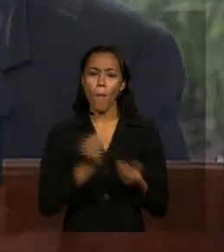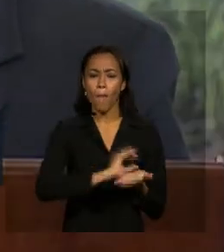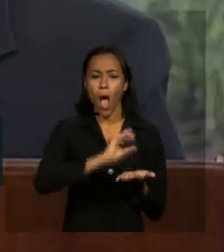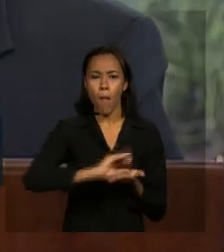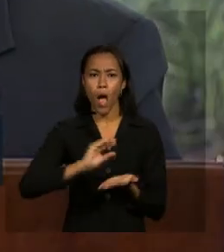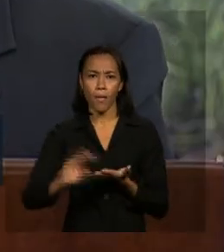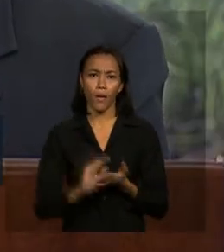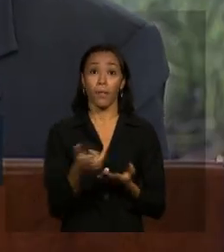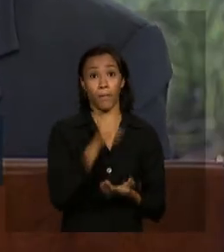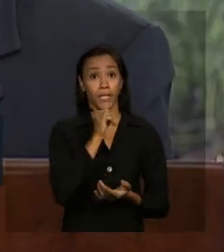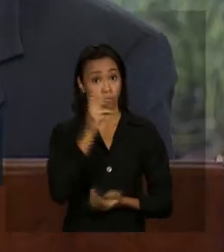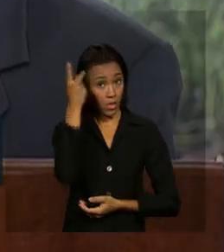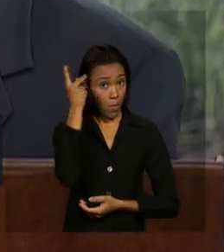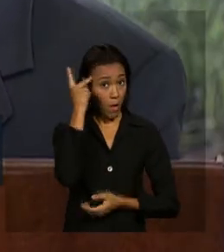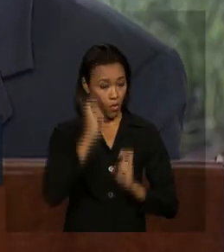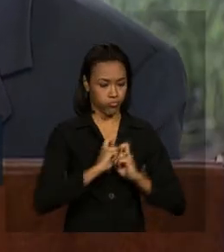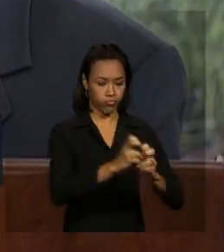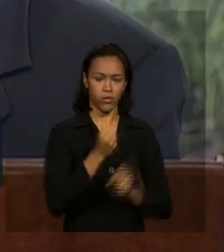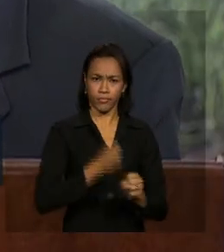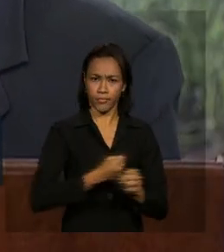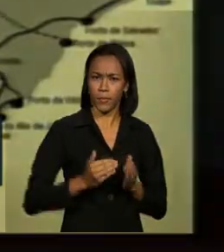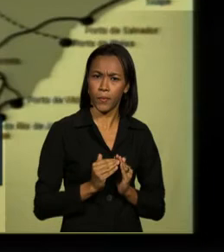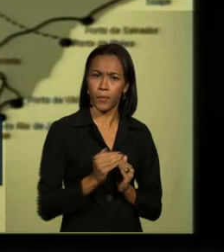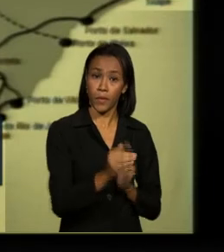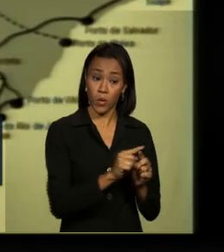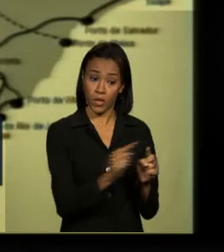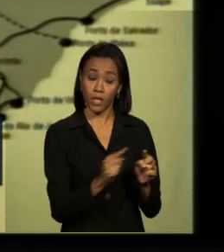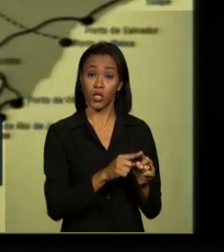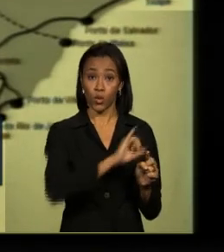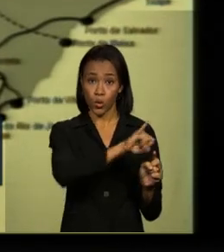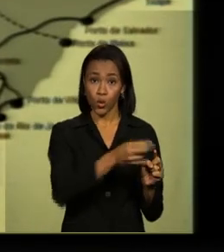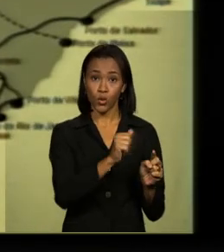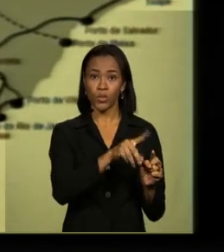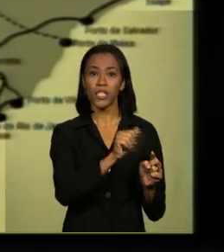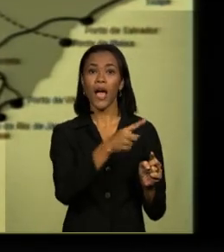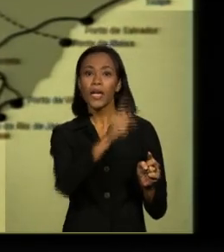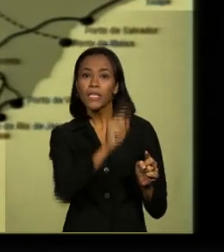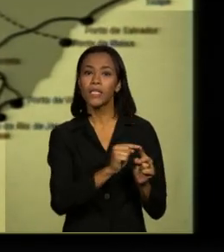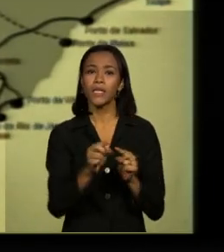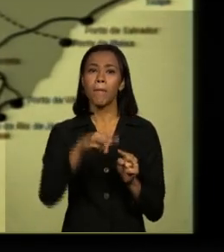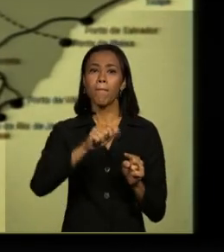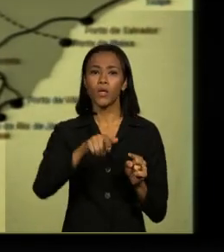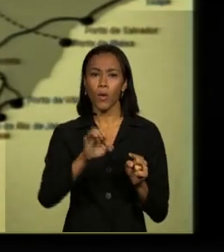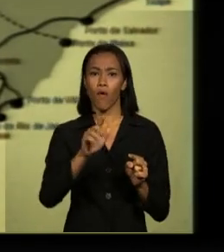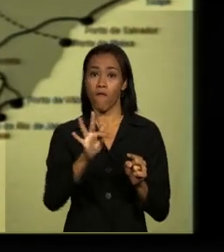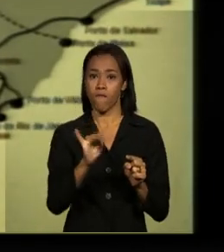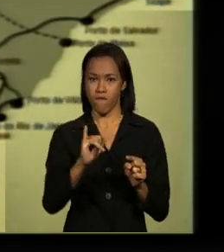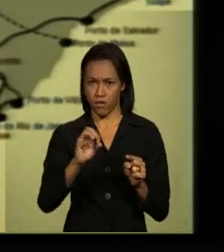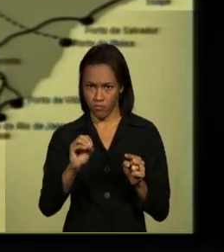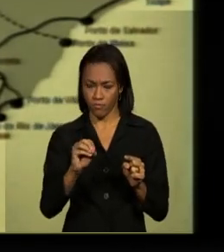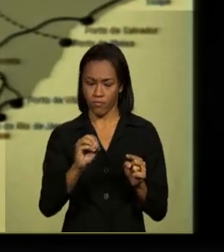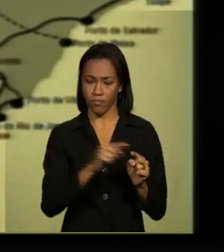previstos o ferroanel de São Paulo compreendendo o trecho entre Jundiaí e Manoel Feio